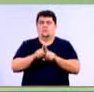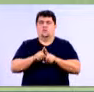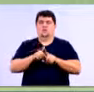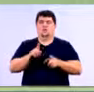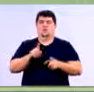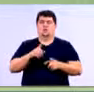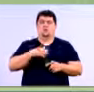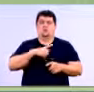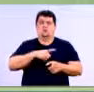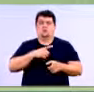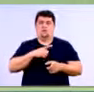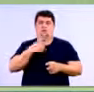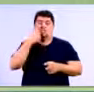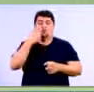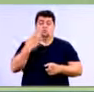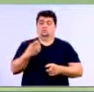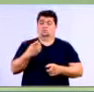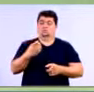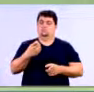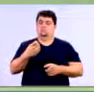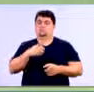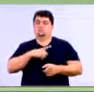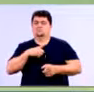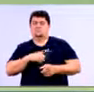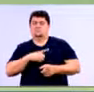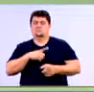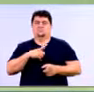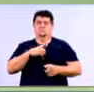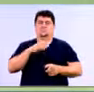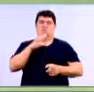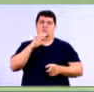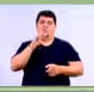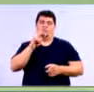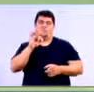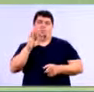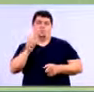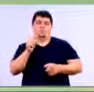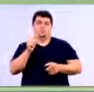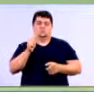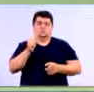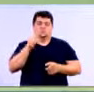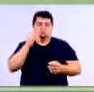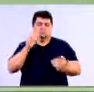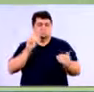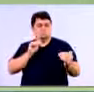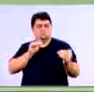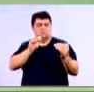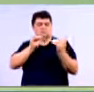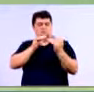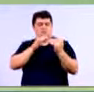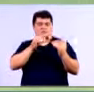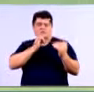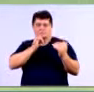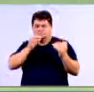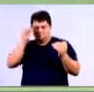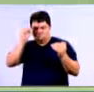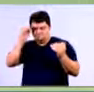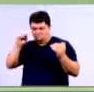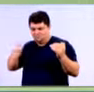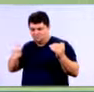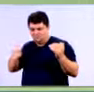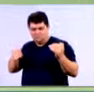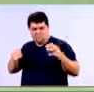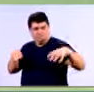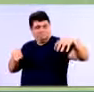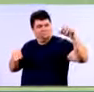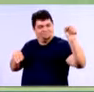disciplina no custo de oportunidade, né, que é o custo de uma coisa comparado em relação ao que você tem que desistir para obter aquela coisa. Como,